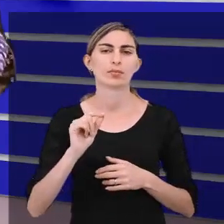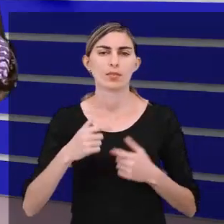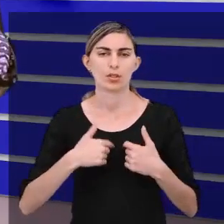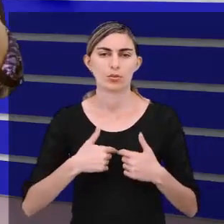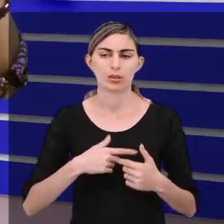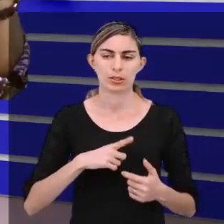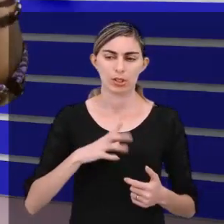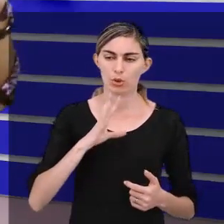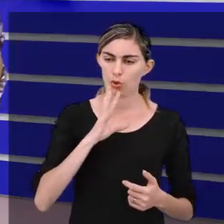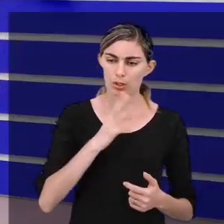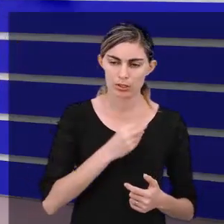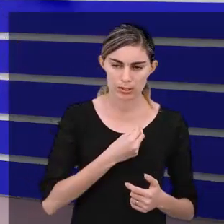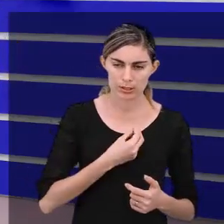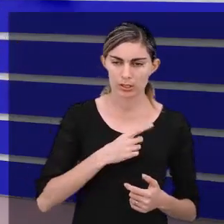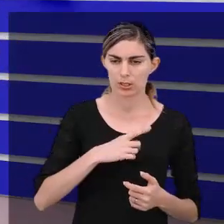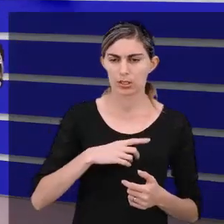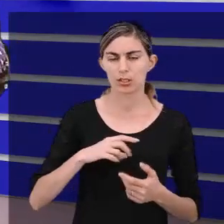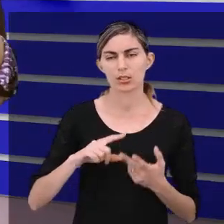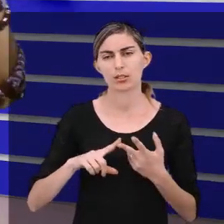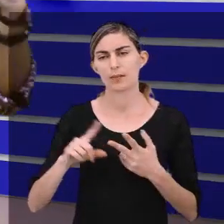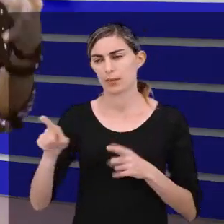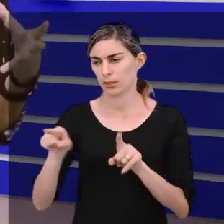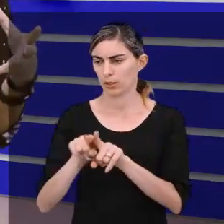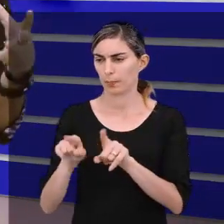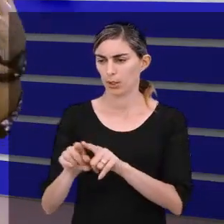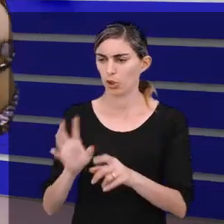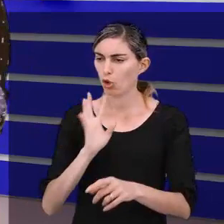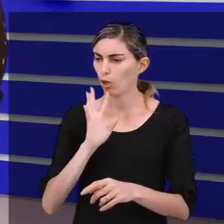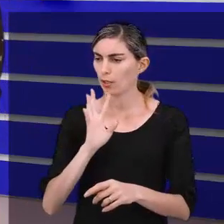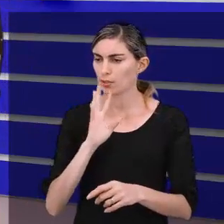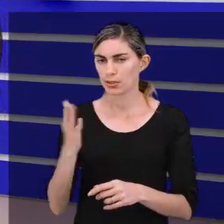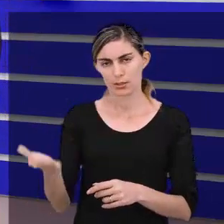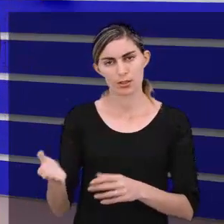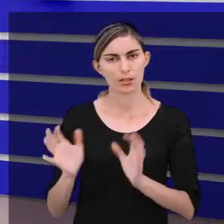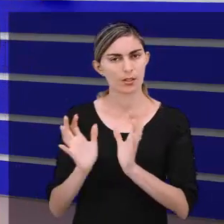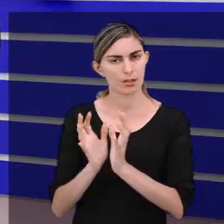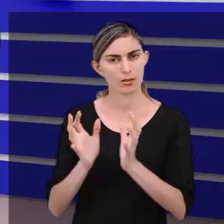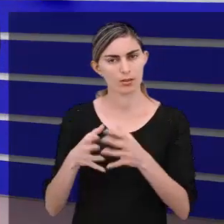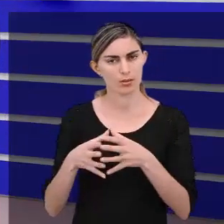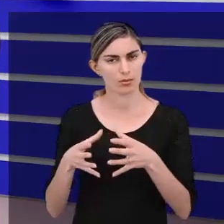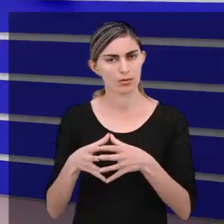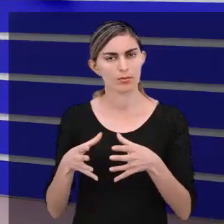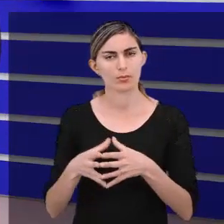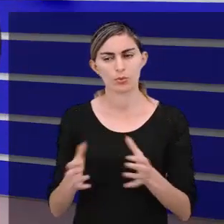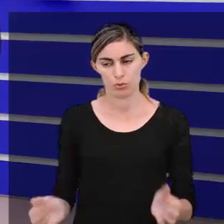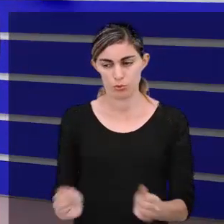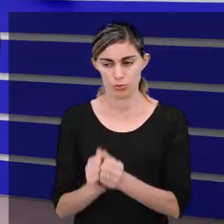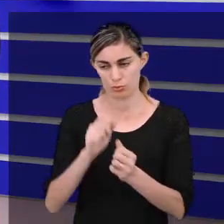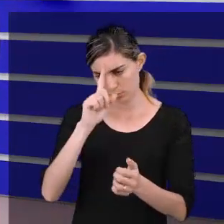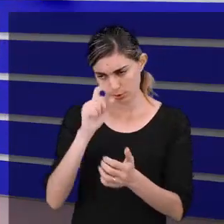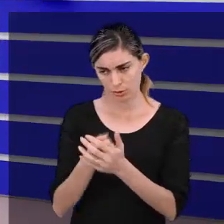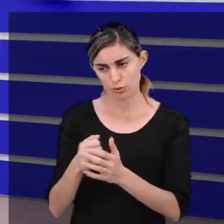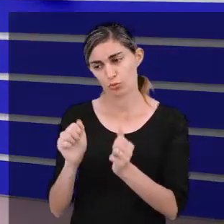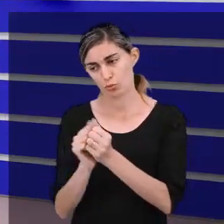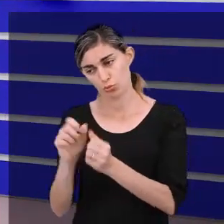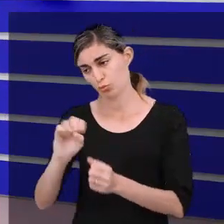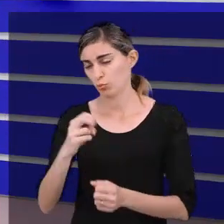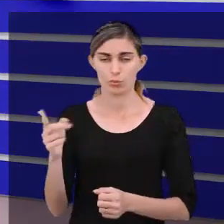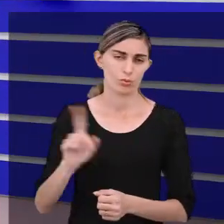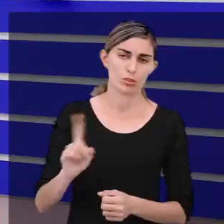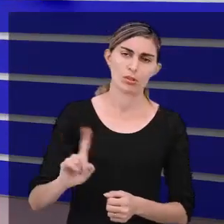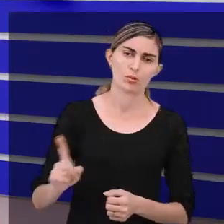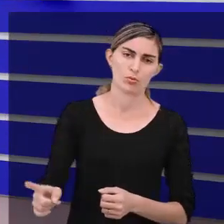devo conhecer muito bem a situação e devo conhecer muito bem a minha equipe para poder tomar uma decisão junto ou não com eles. Como é